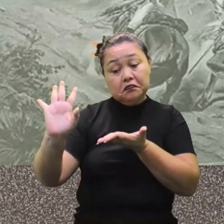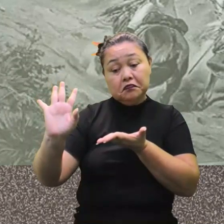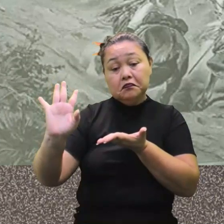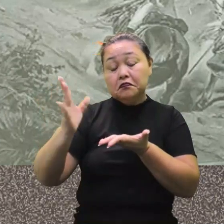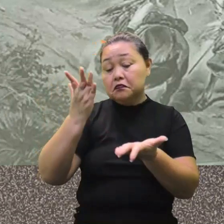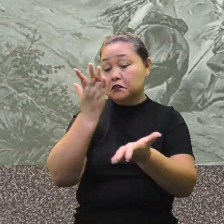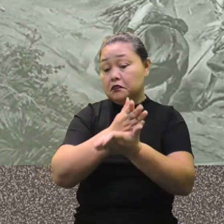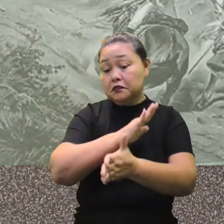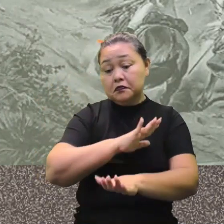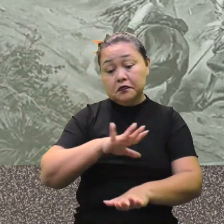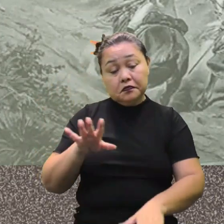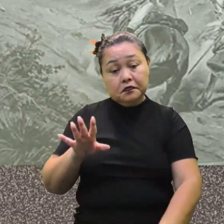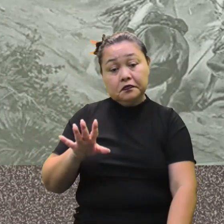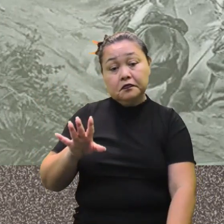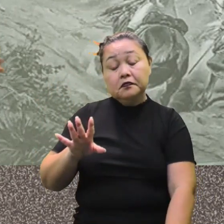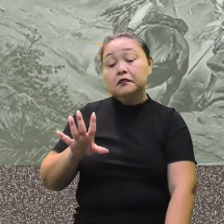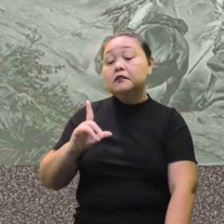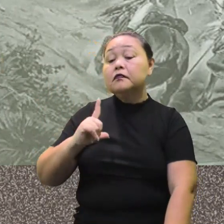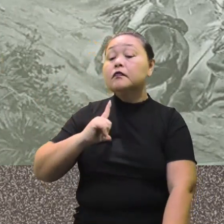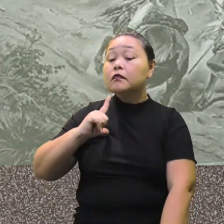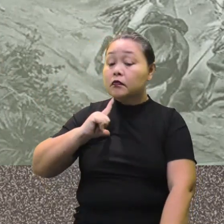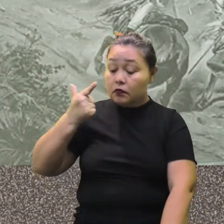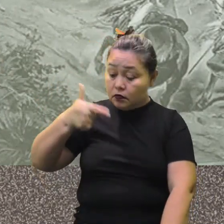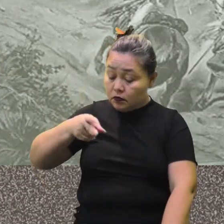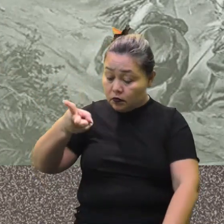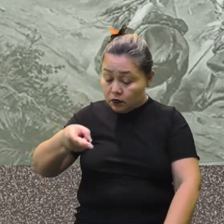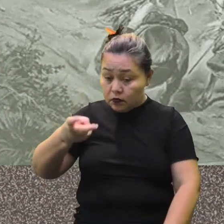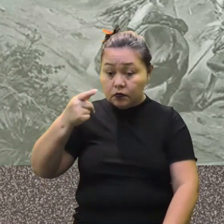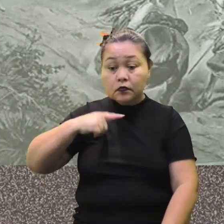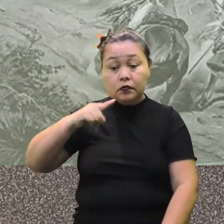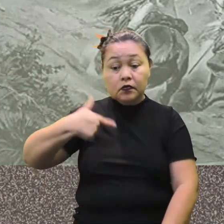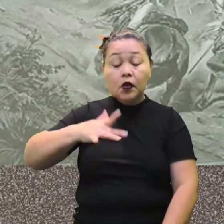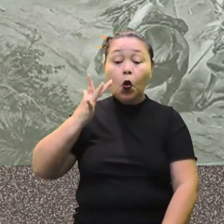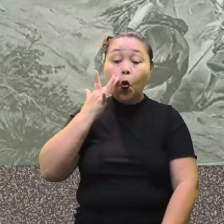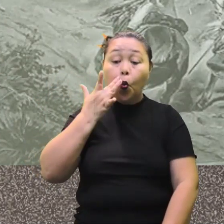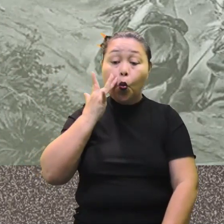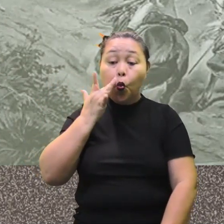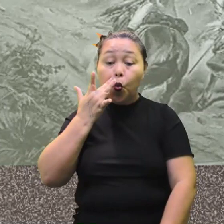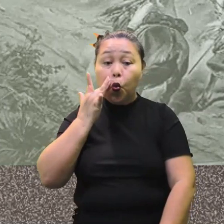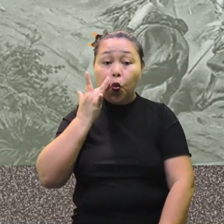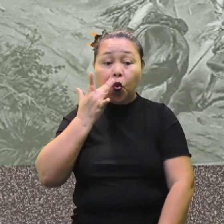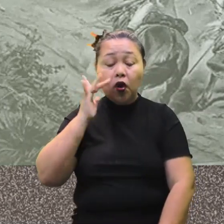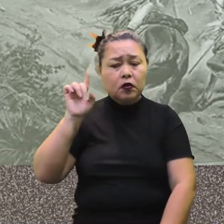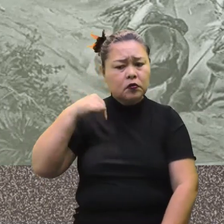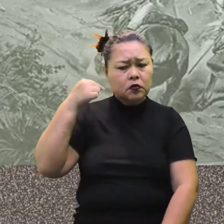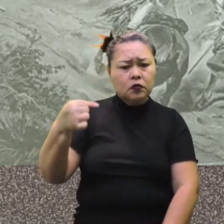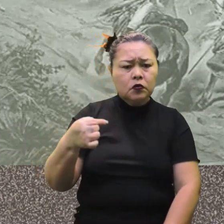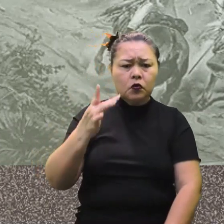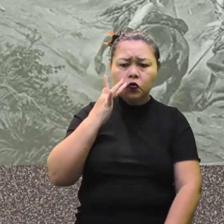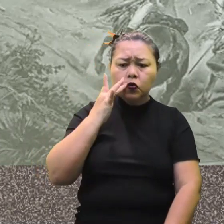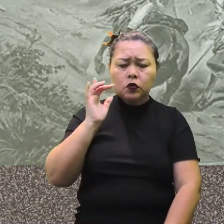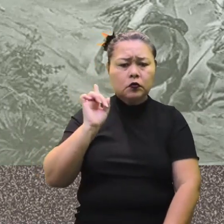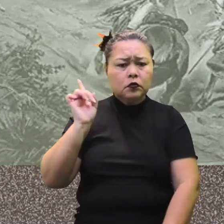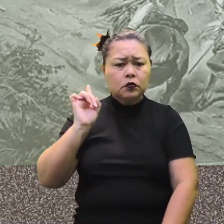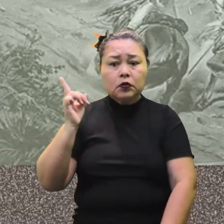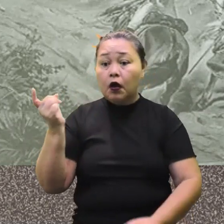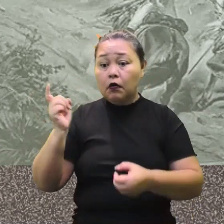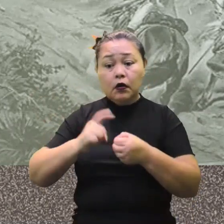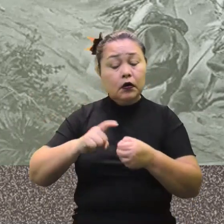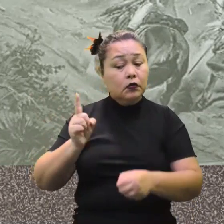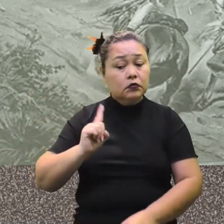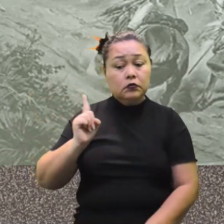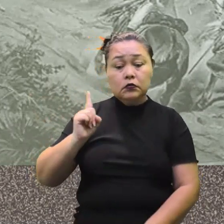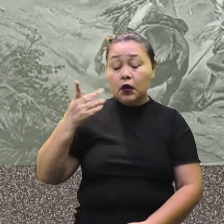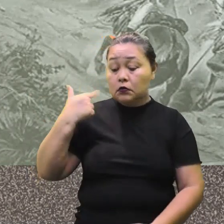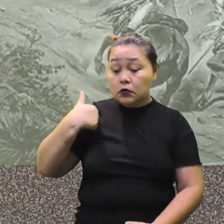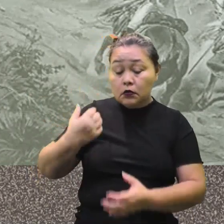bau, acabou. Você tem que extrair de novo. O ouro, você pega ali o ouro, depois você tirou o ouro, não vai voltar,